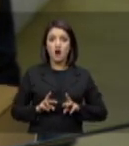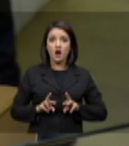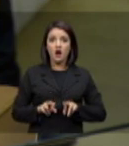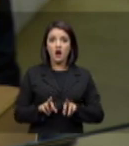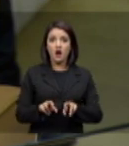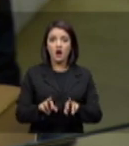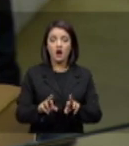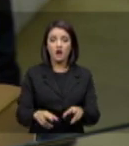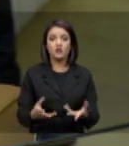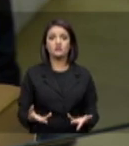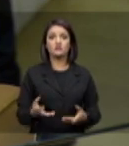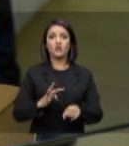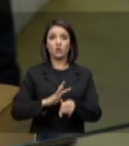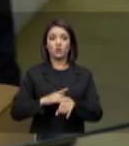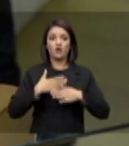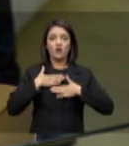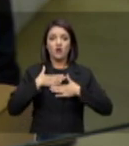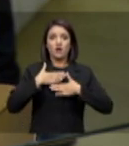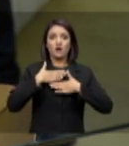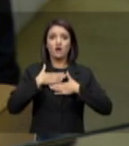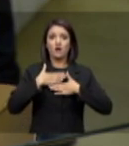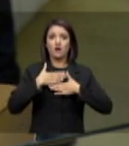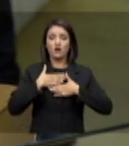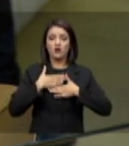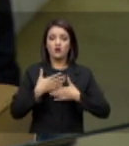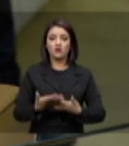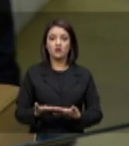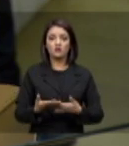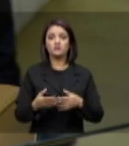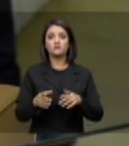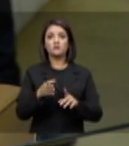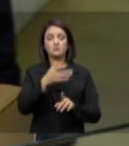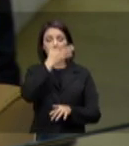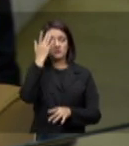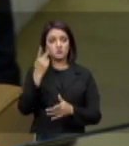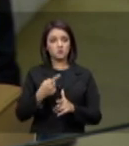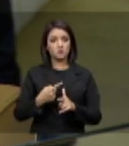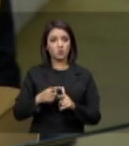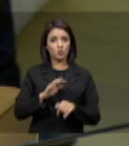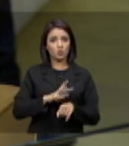doenças respiratórias cardíacas